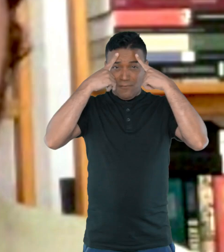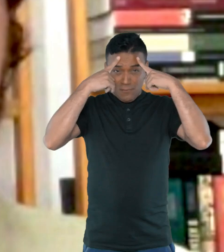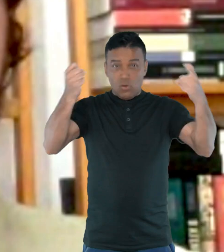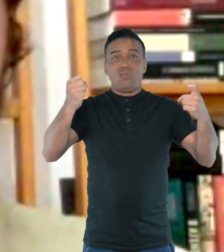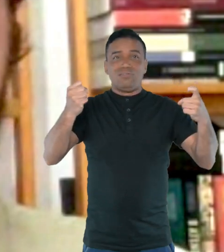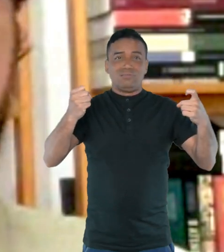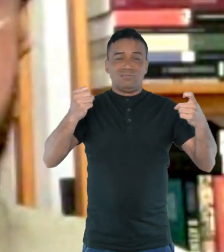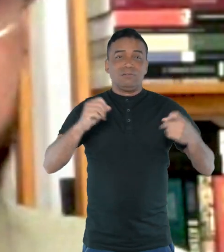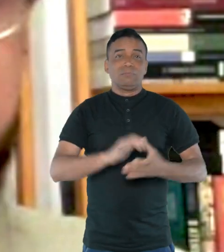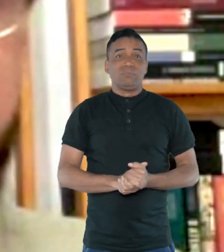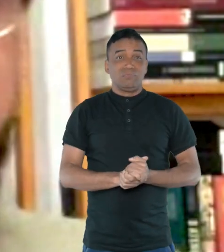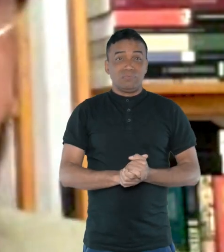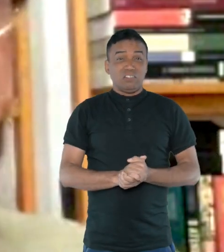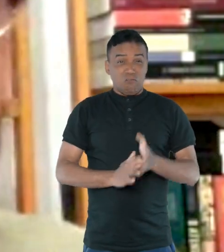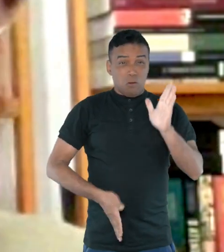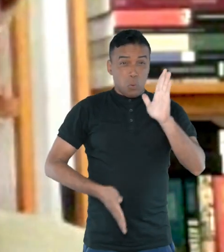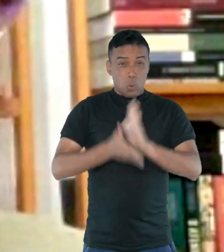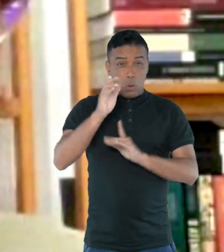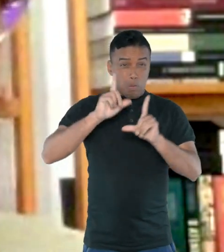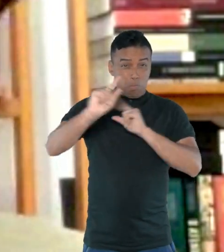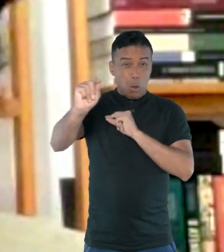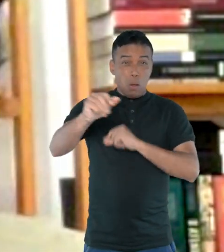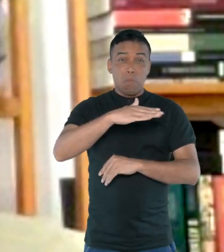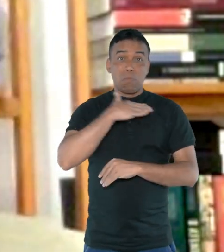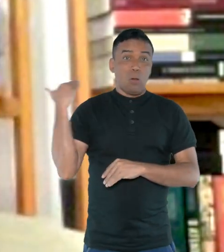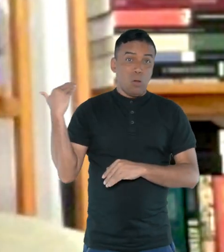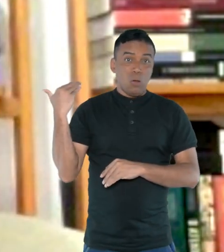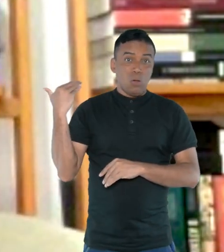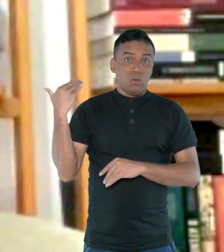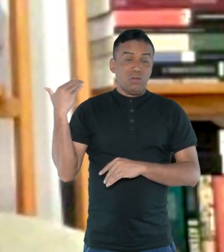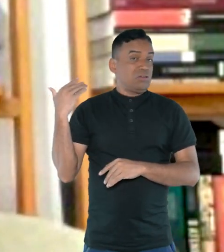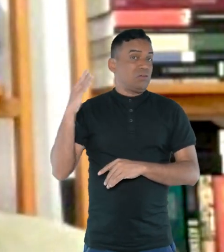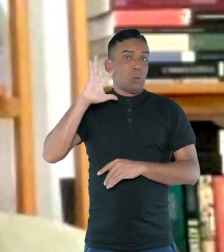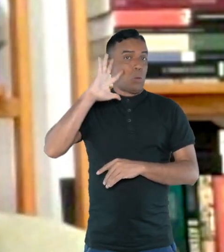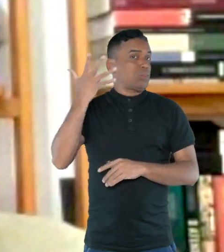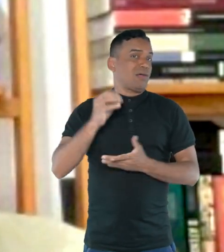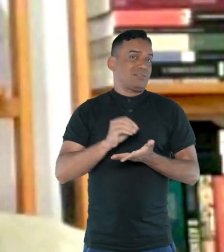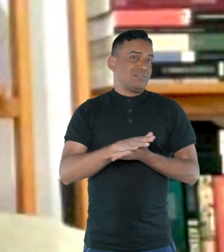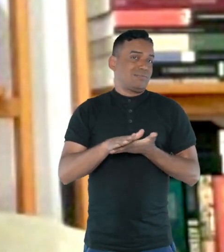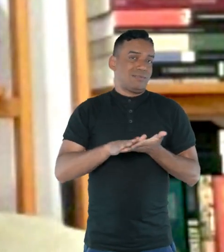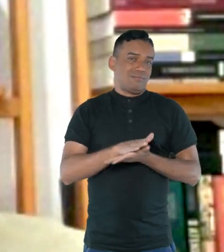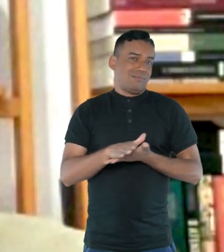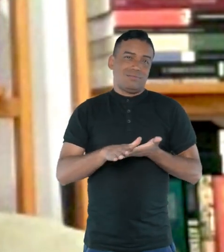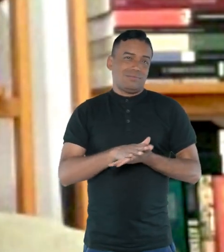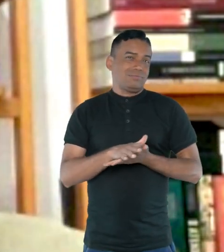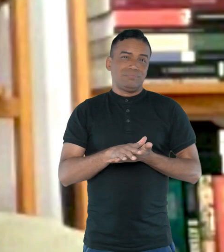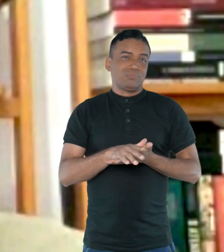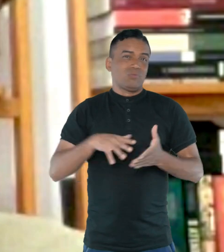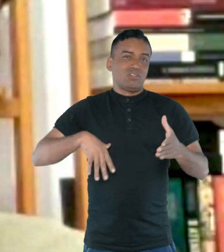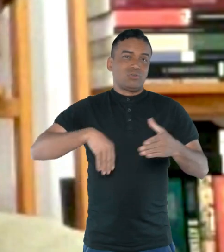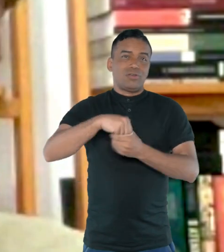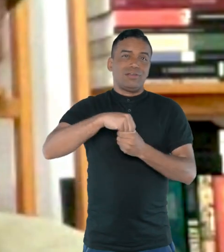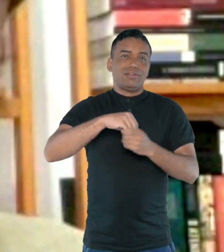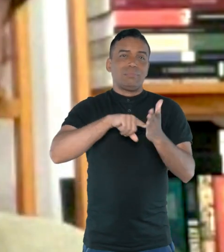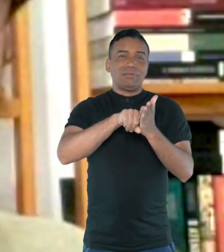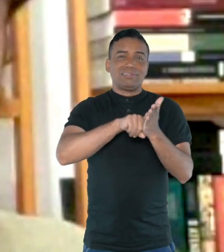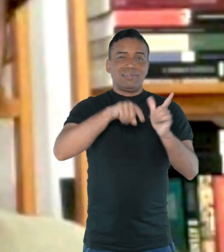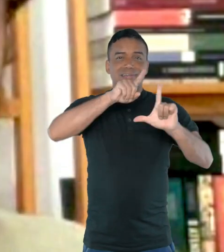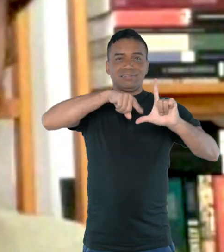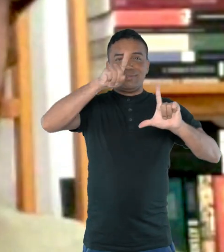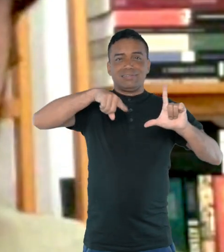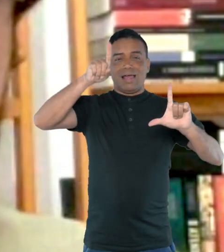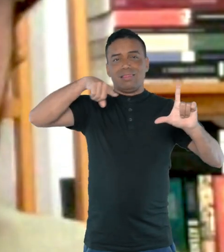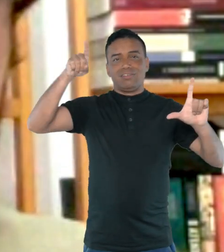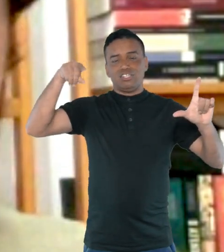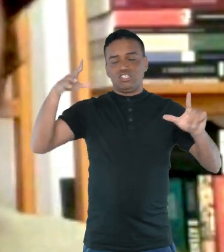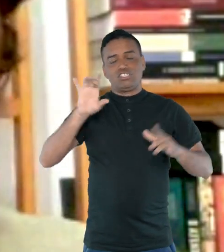se vão desse mundo sem que nada é feito, são apenas, representam apenas números. Então, os textos,